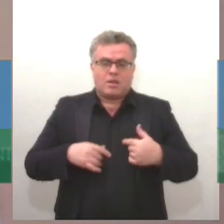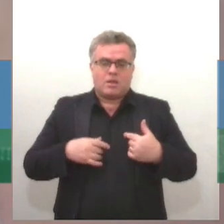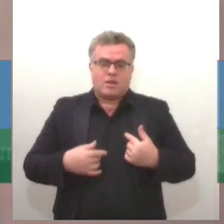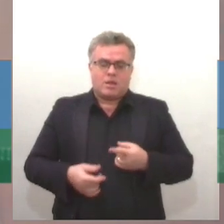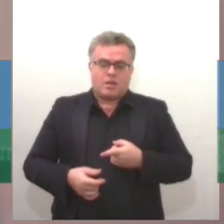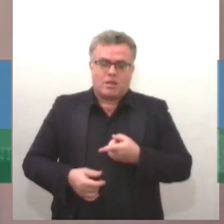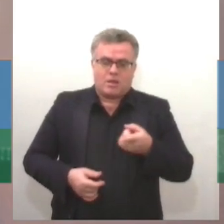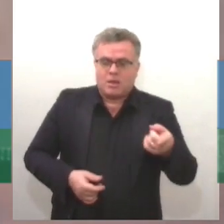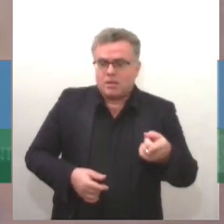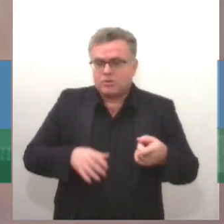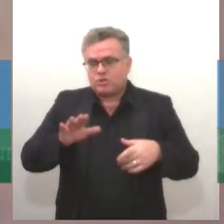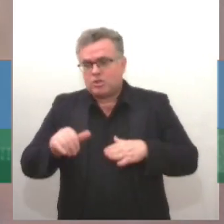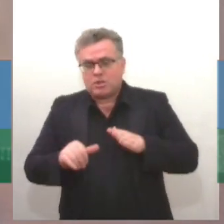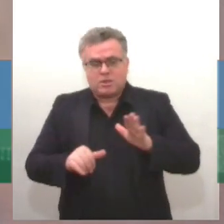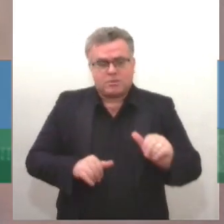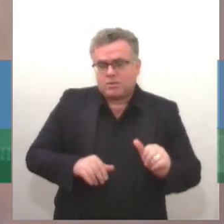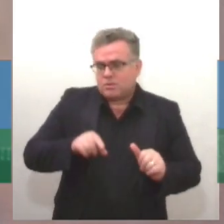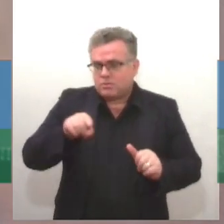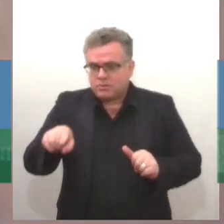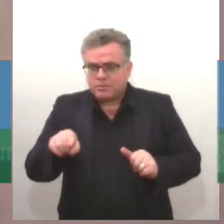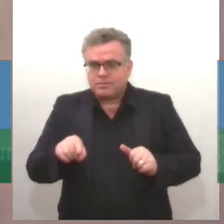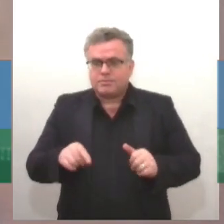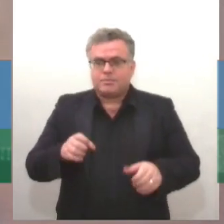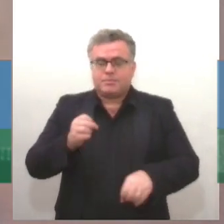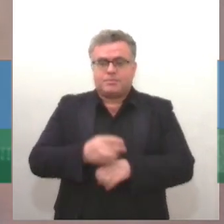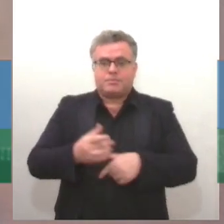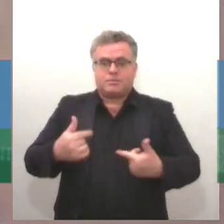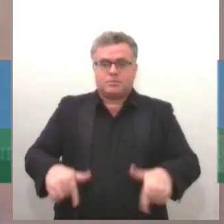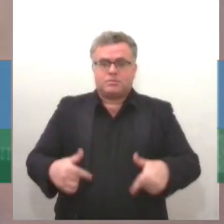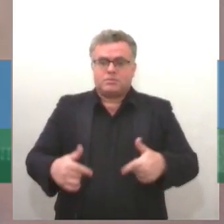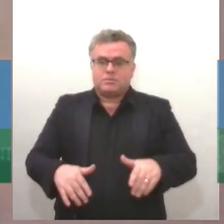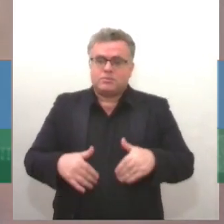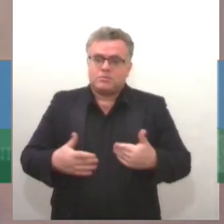por meio de uma organização.